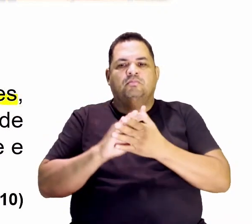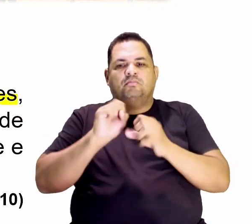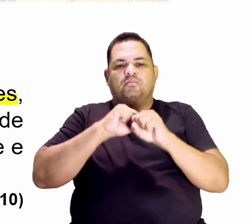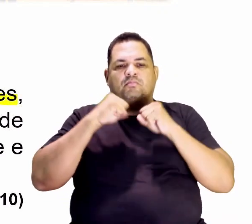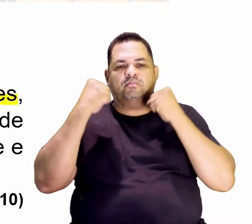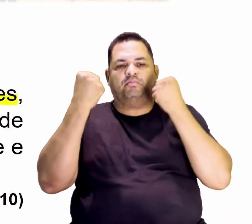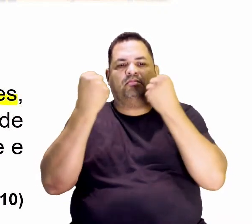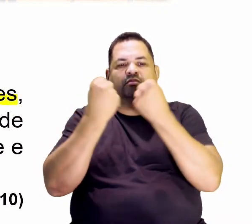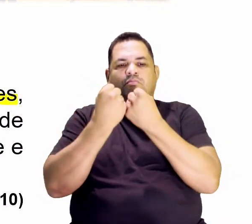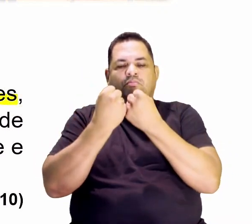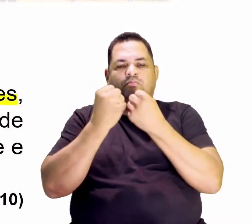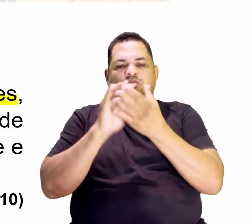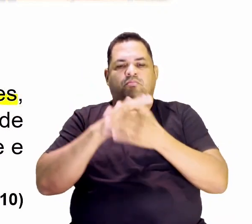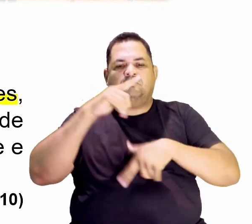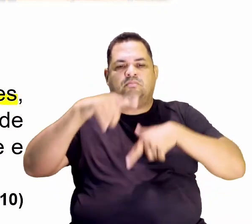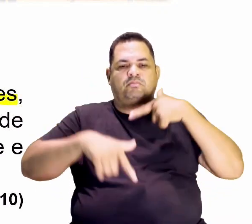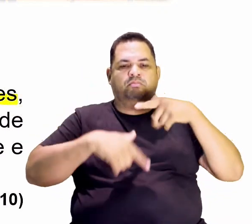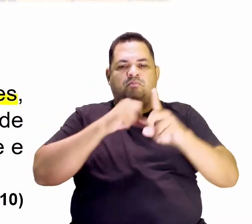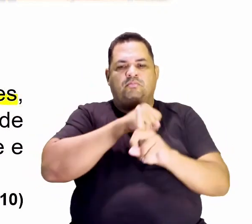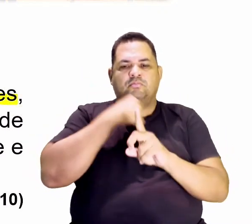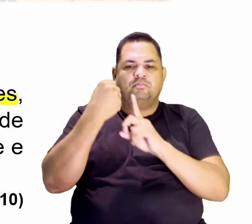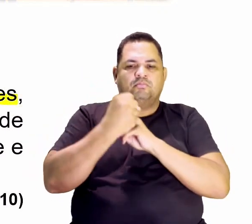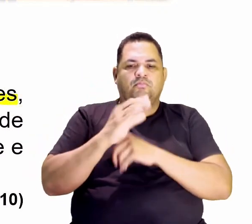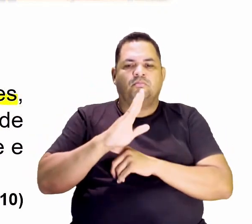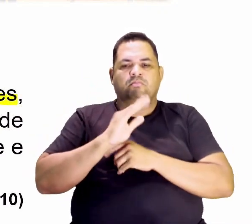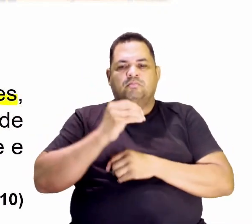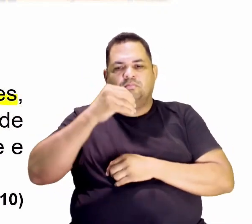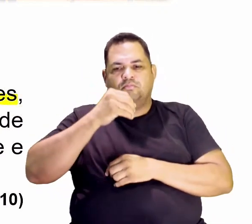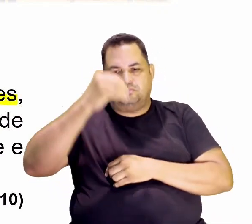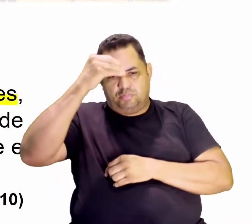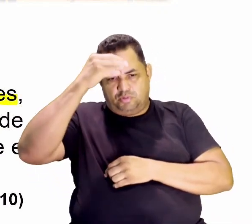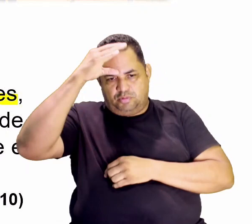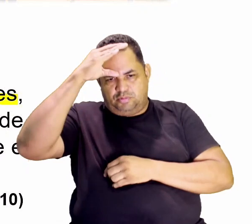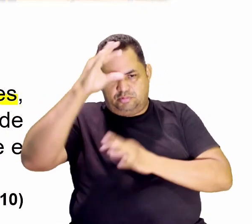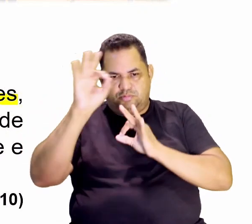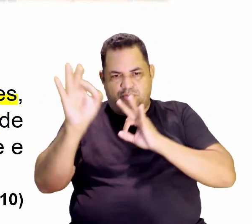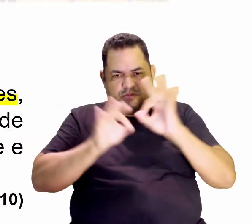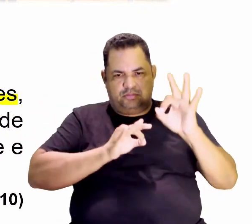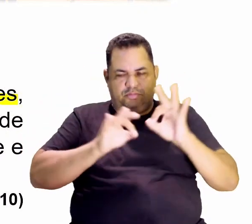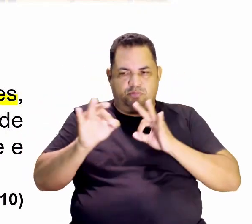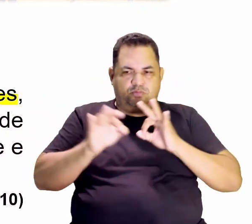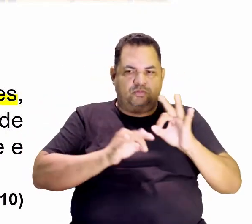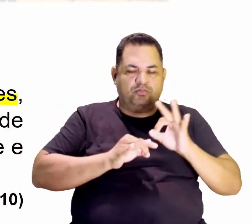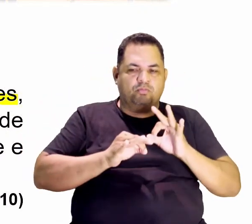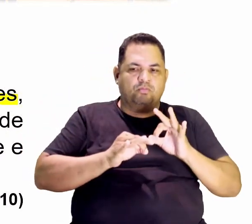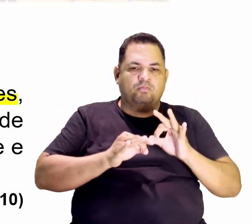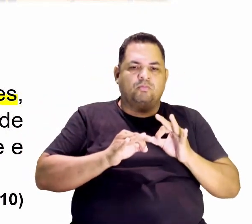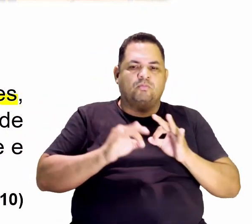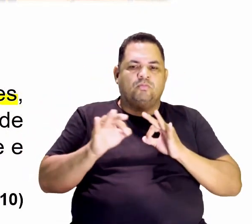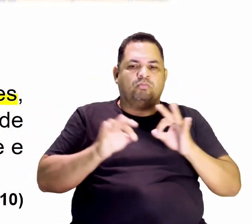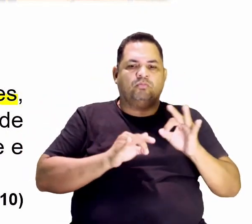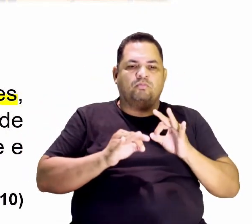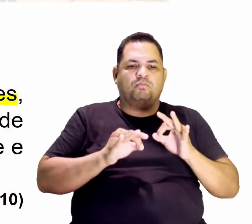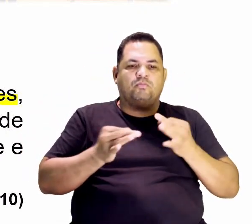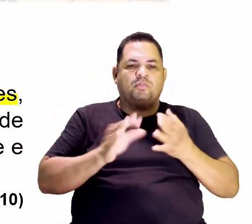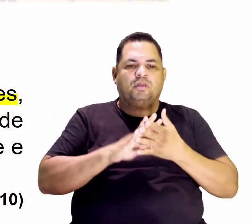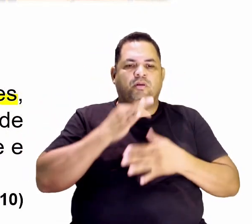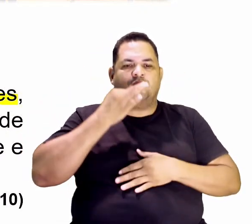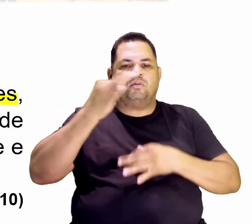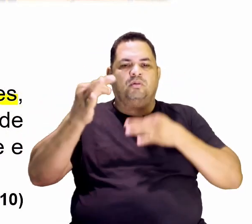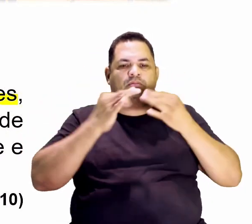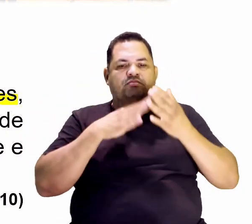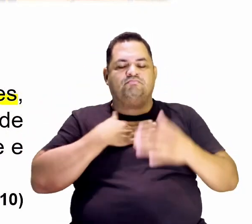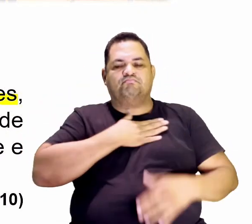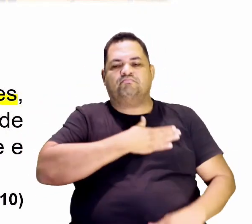associações atividade de socialização do conhecimento de tomada de forma, aliás, crítica e